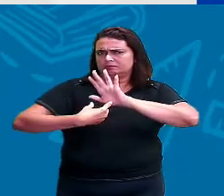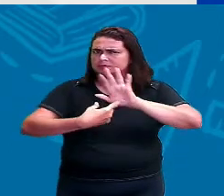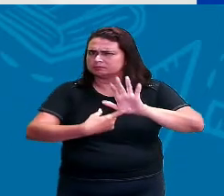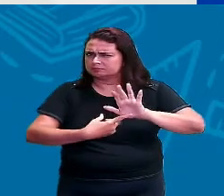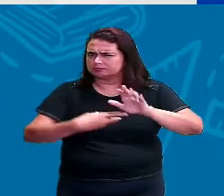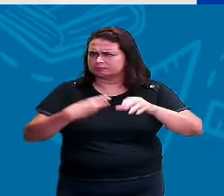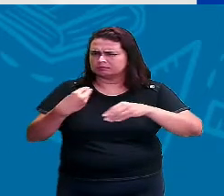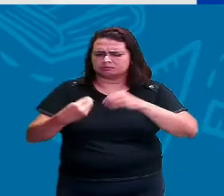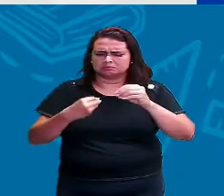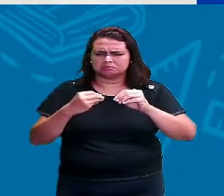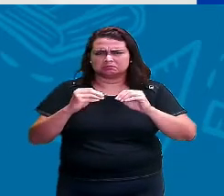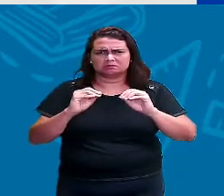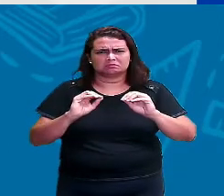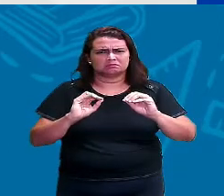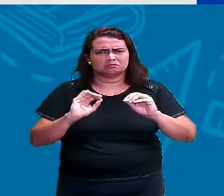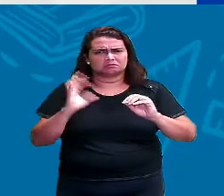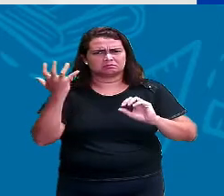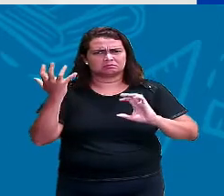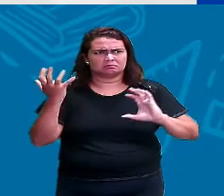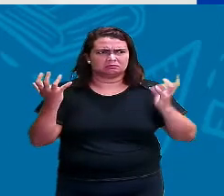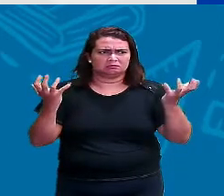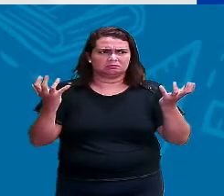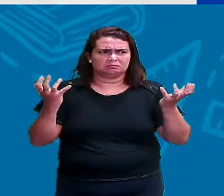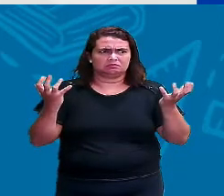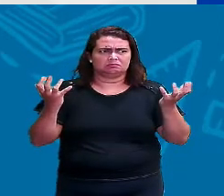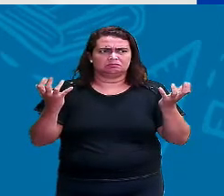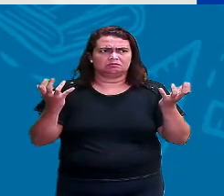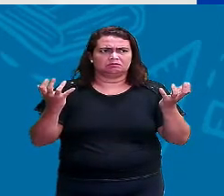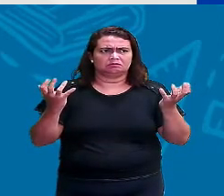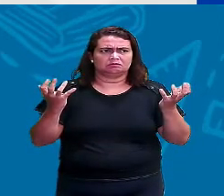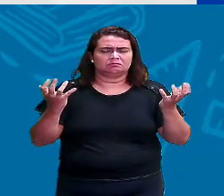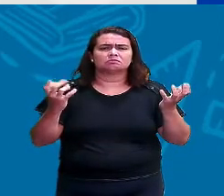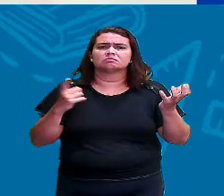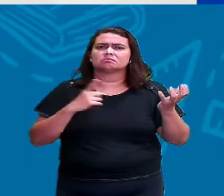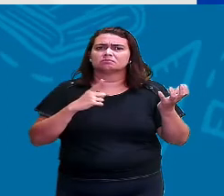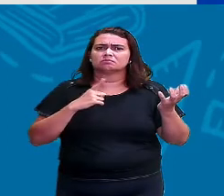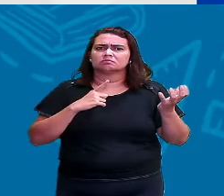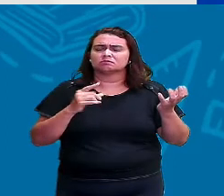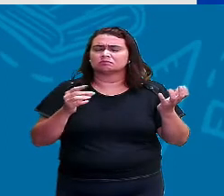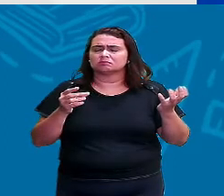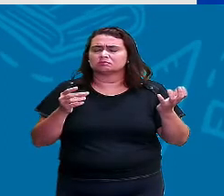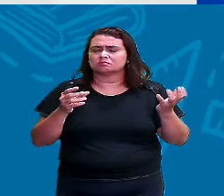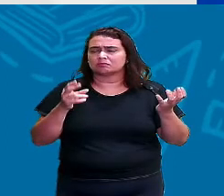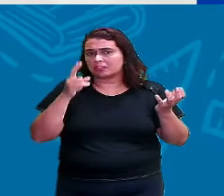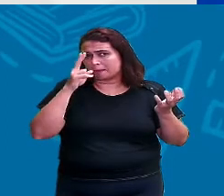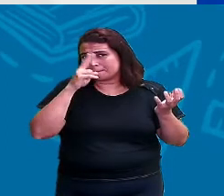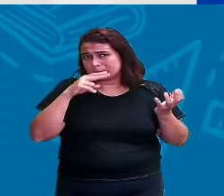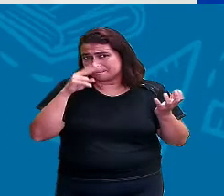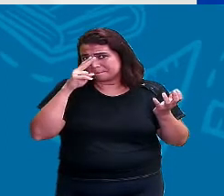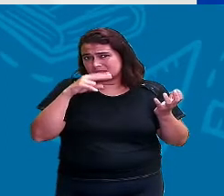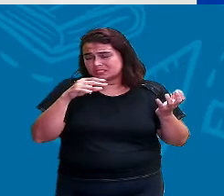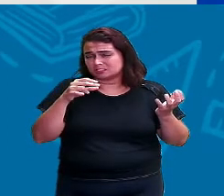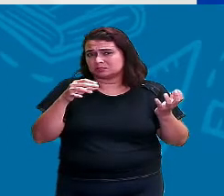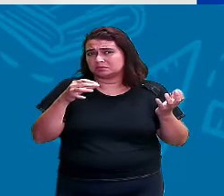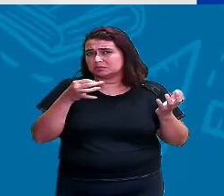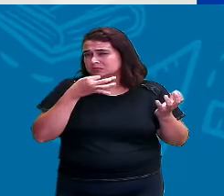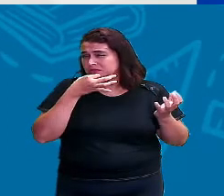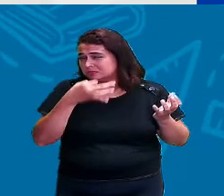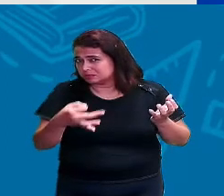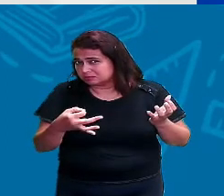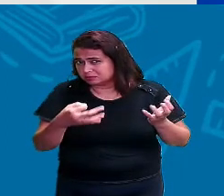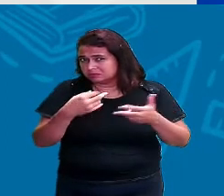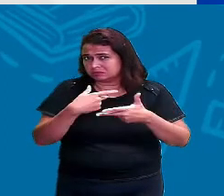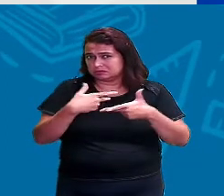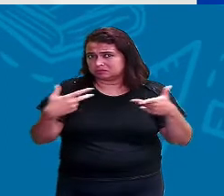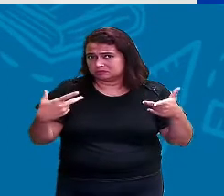separados, eles, e sendo de uma mesma amostra, eles não precisam um do outro para existir.